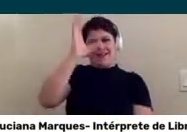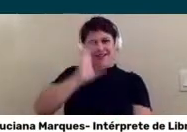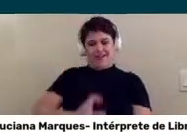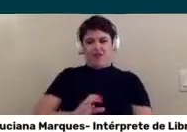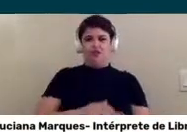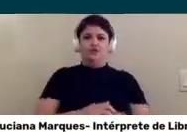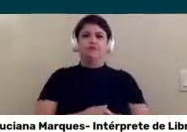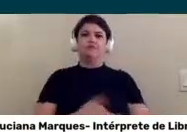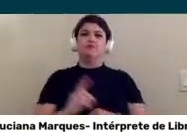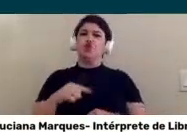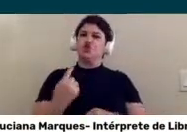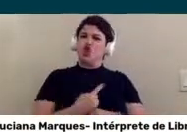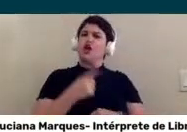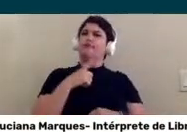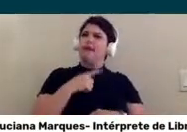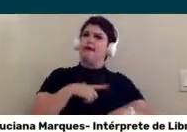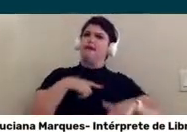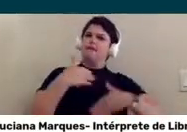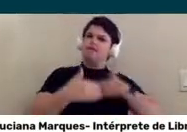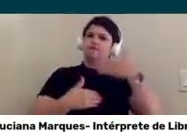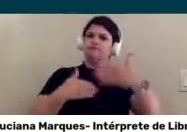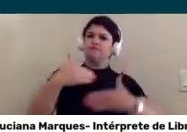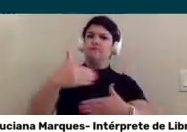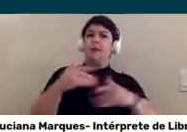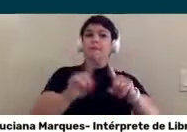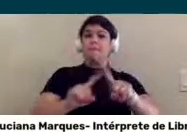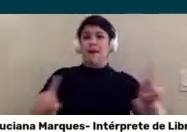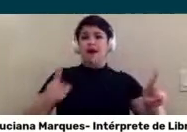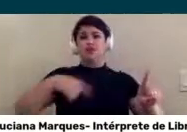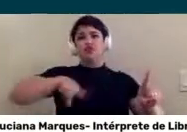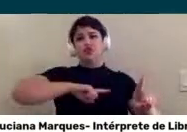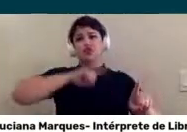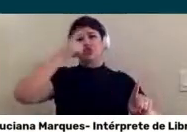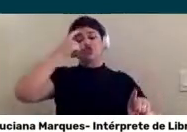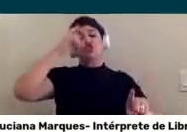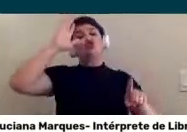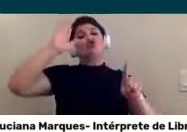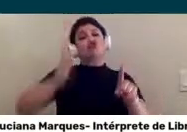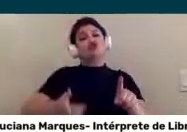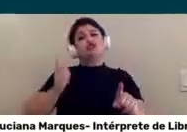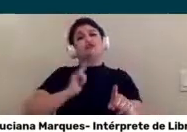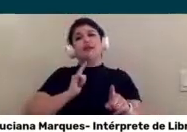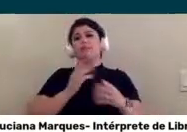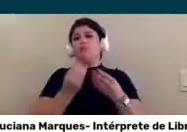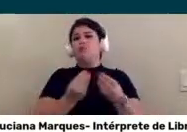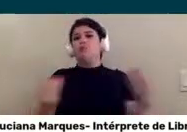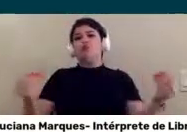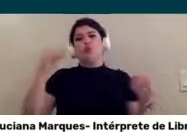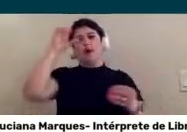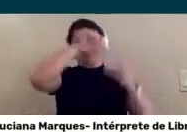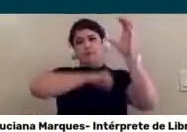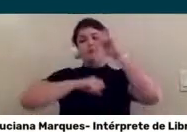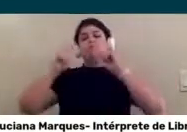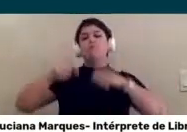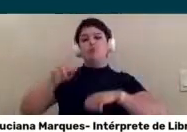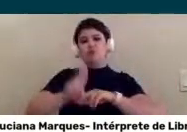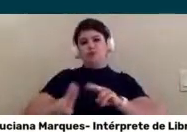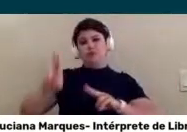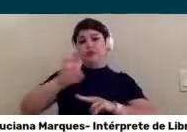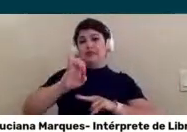está nesse caminho, mas a gente acha que a gente já tem vários aprendizados que podem ser úteis se a gente